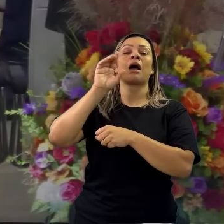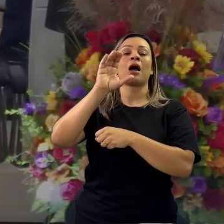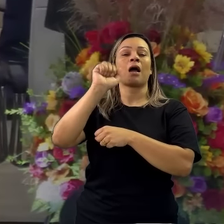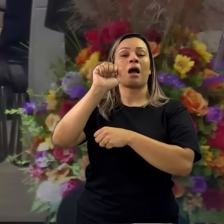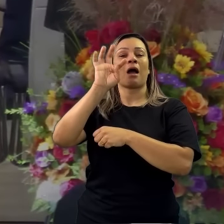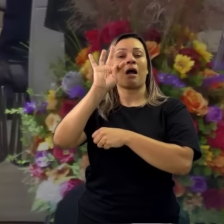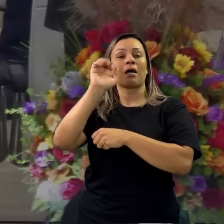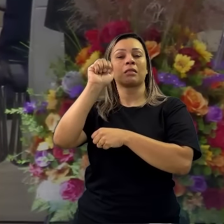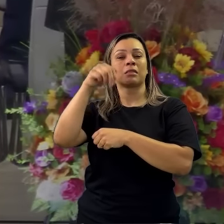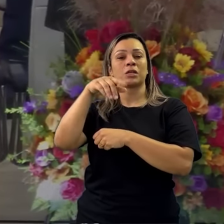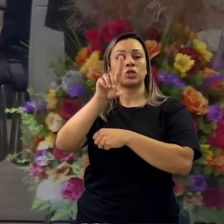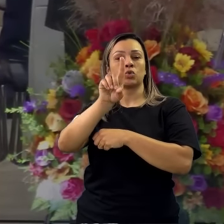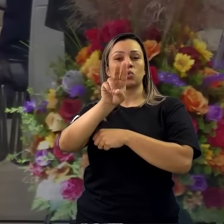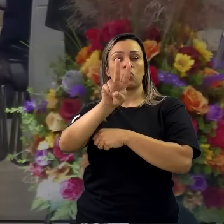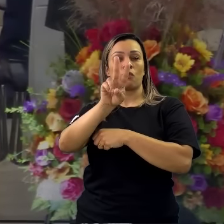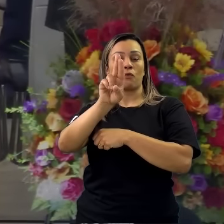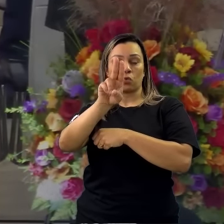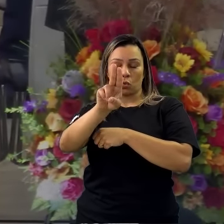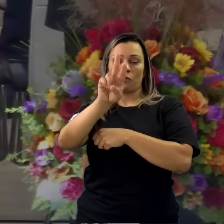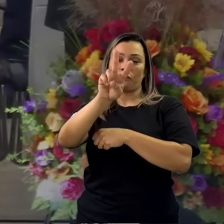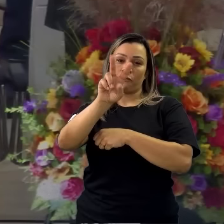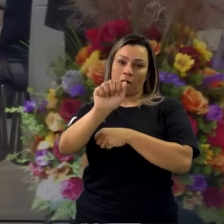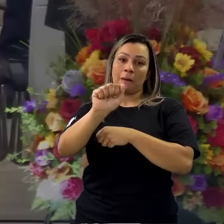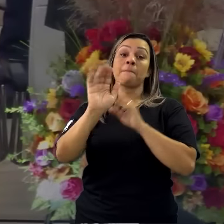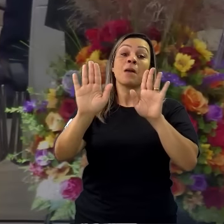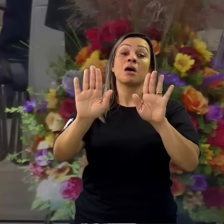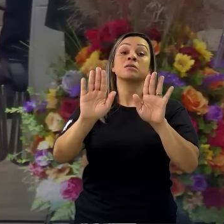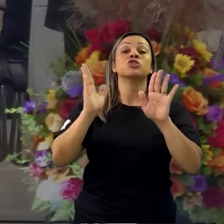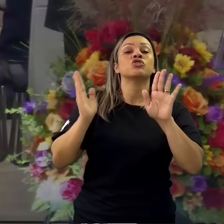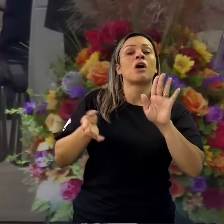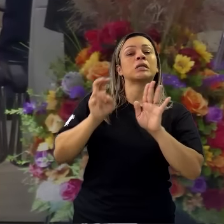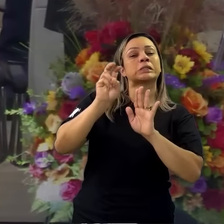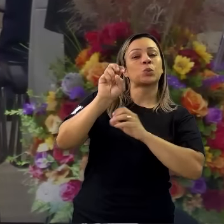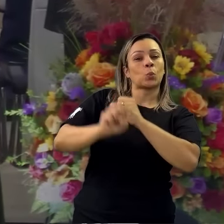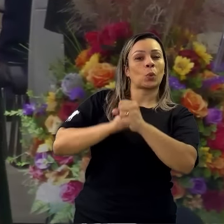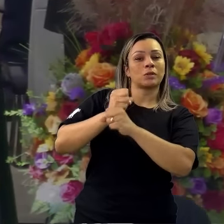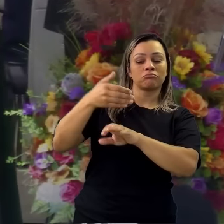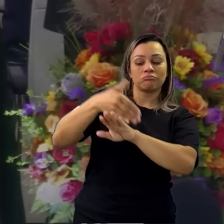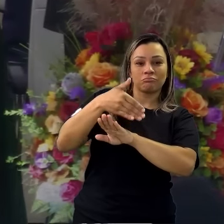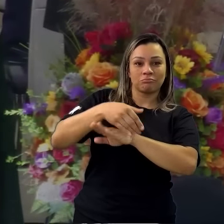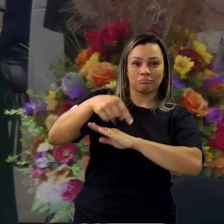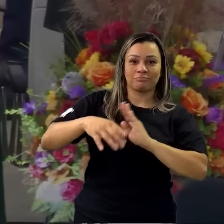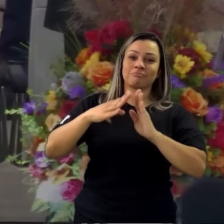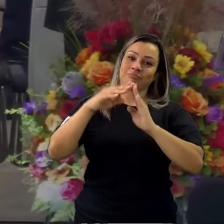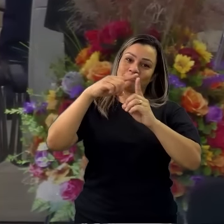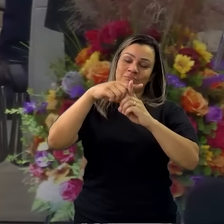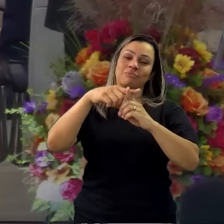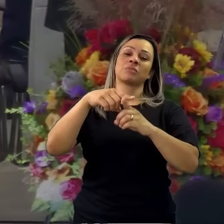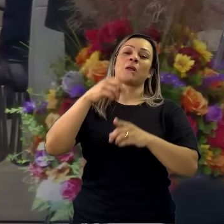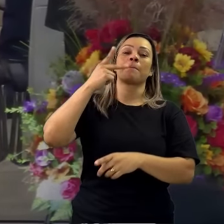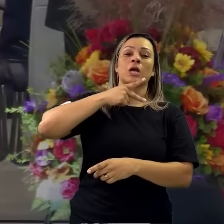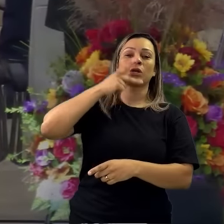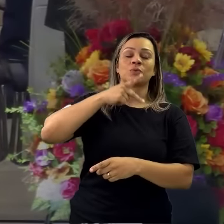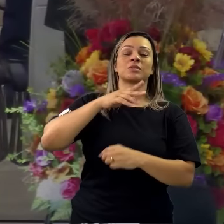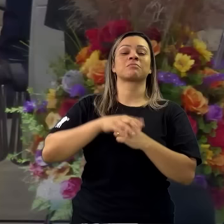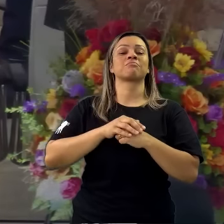a Deus por poder fazer parte desta casa deste ministério agradeço a Deus por ter sido recebido